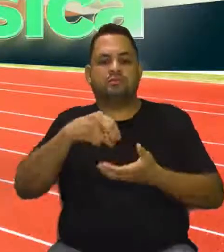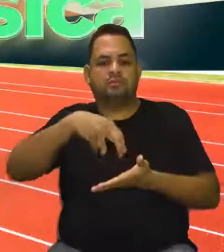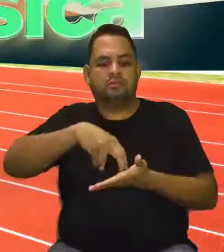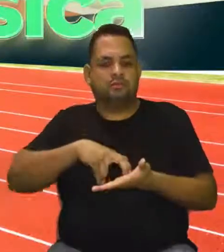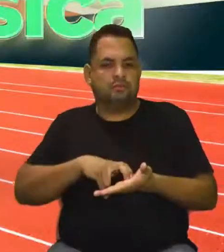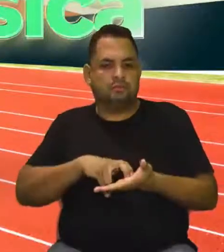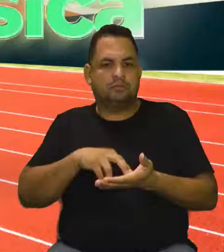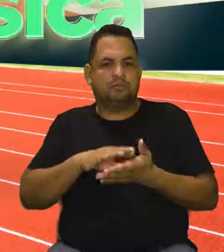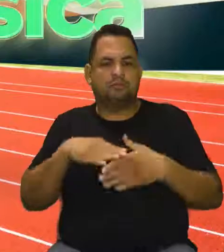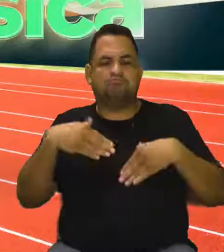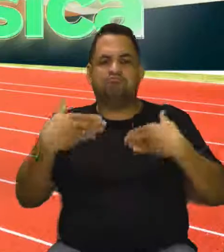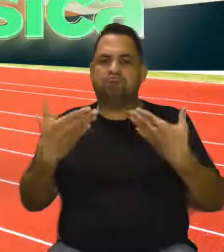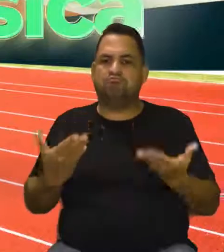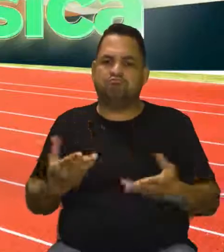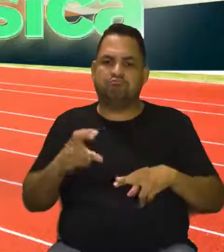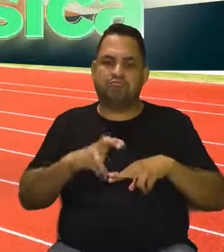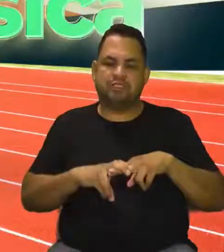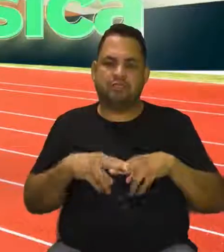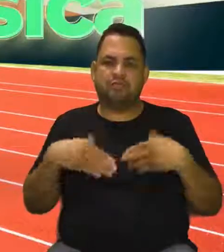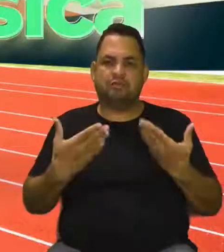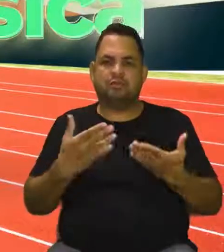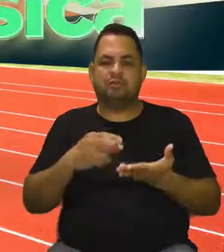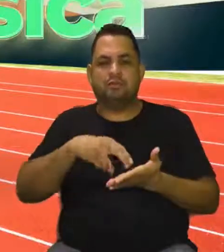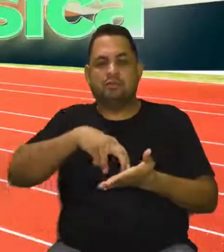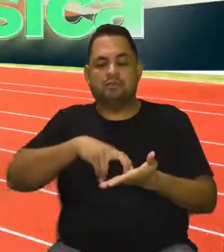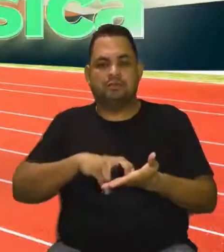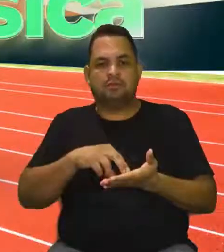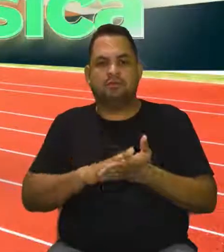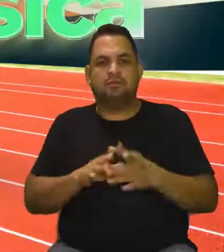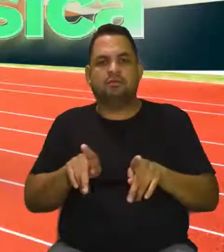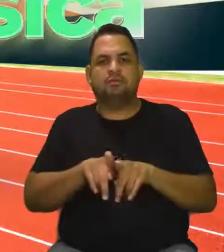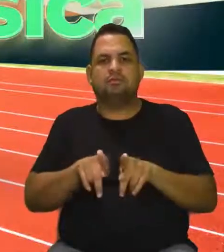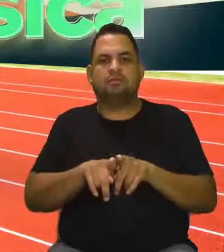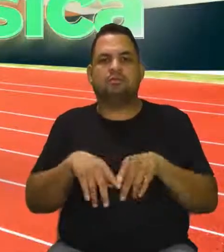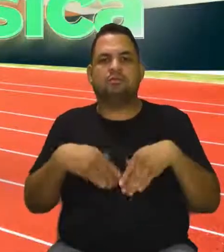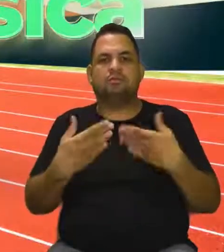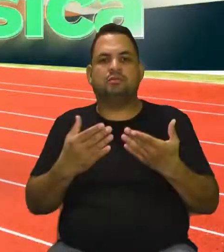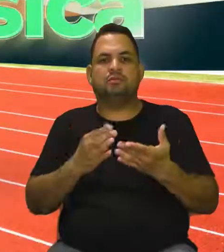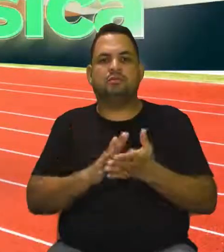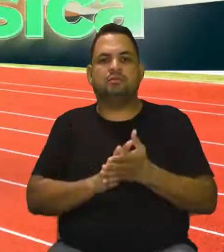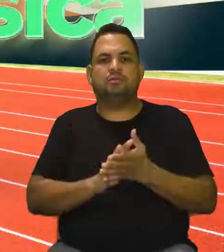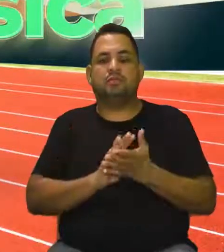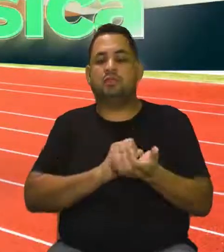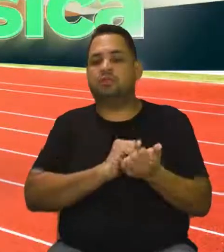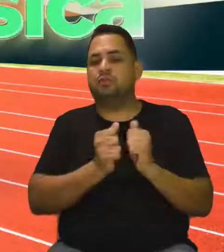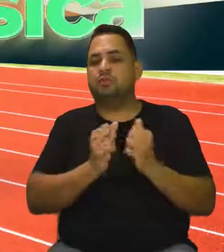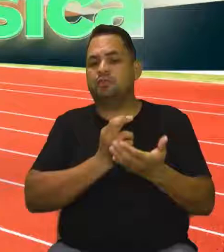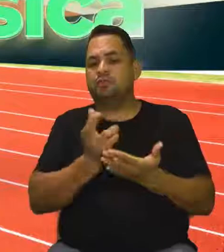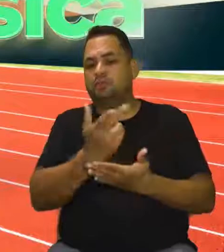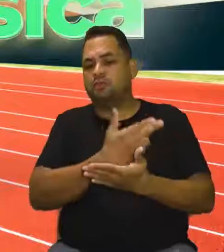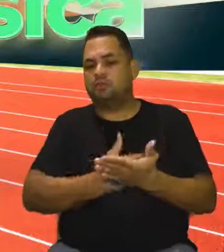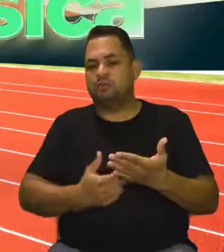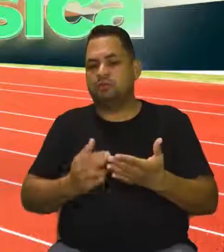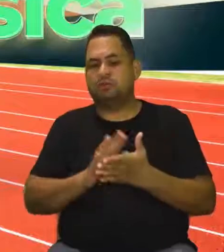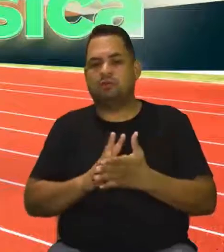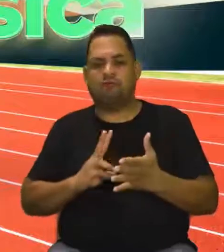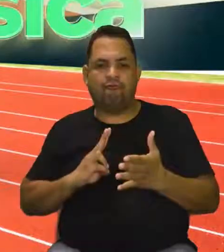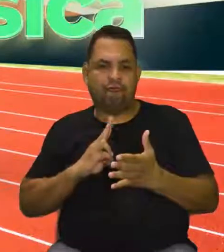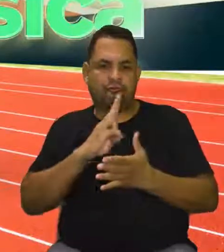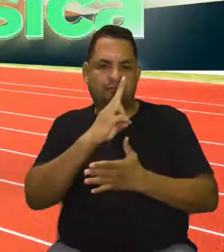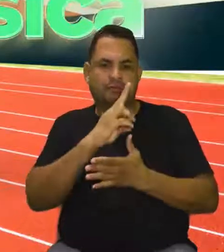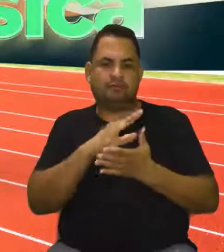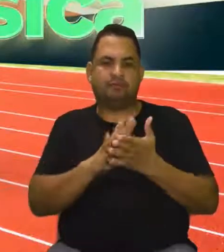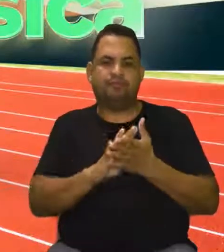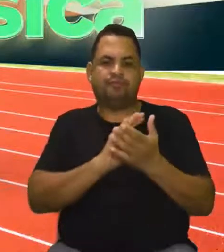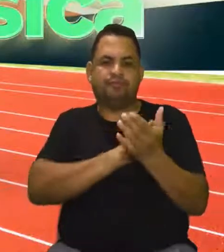sentar ou no momento que você vai ficar agachado, ela também é utilizada muito nos esportes. Então, fortalecer